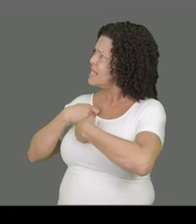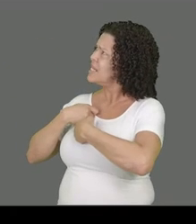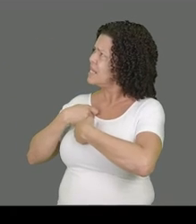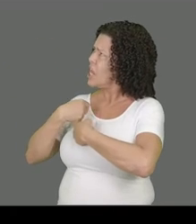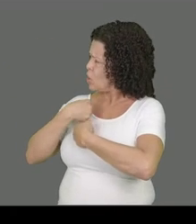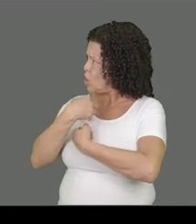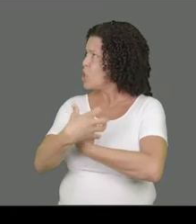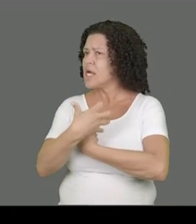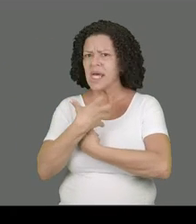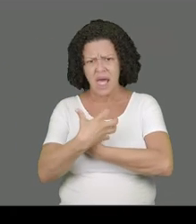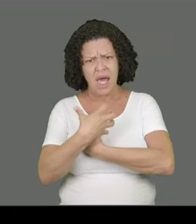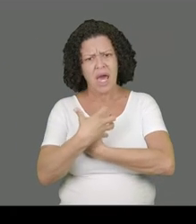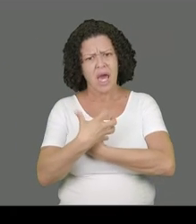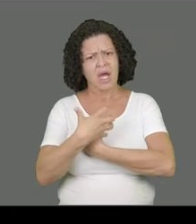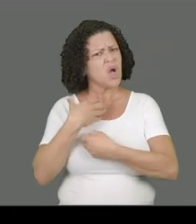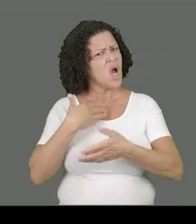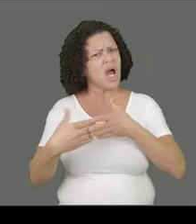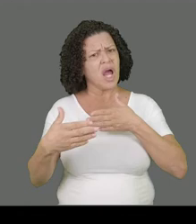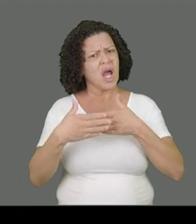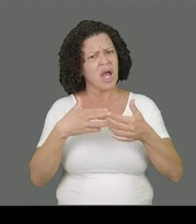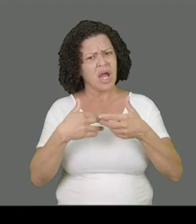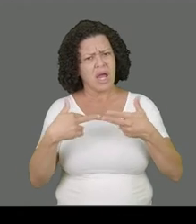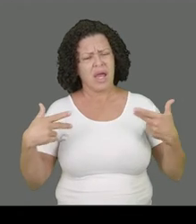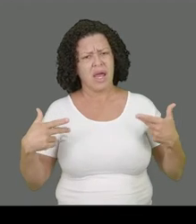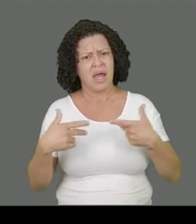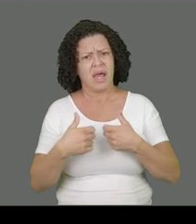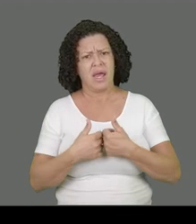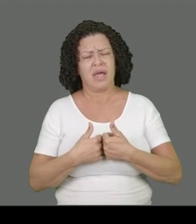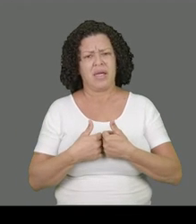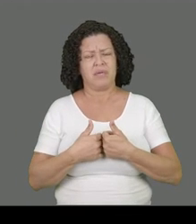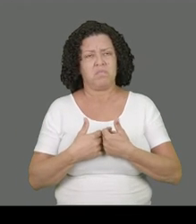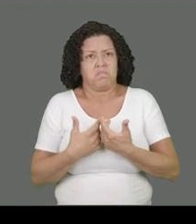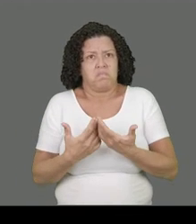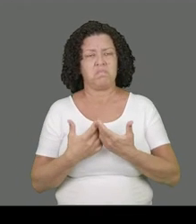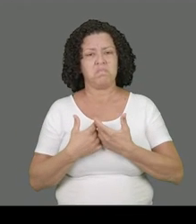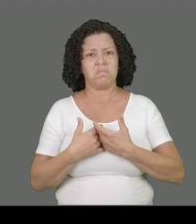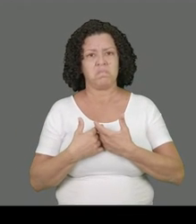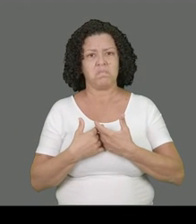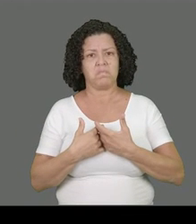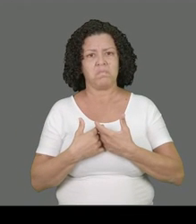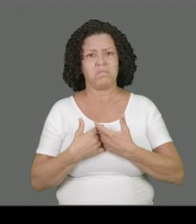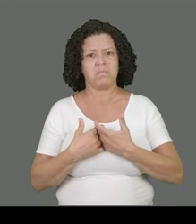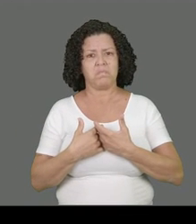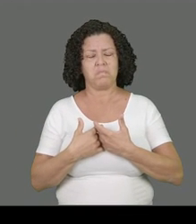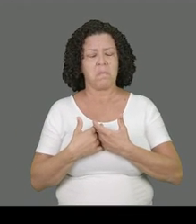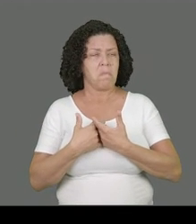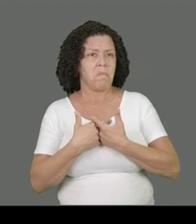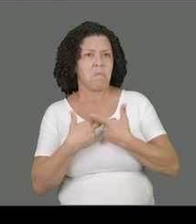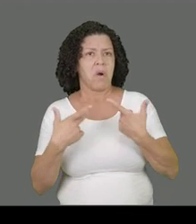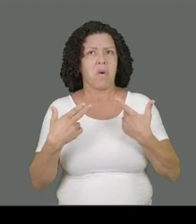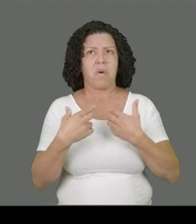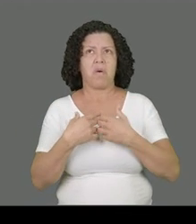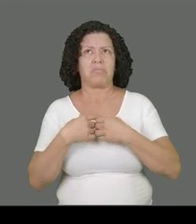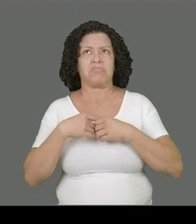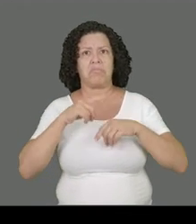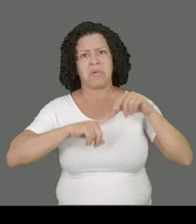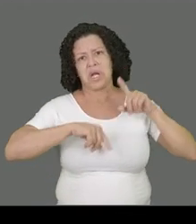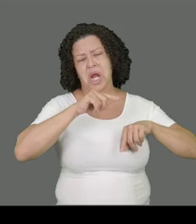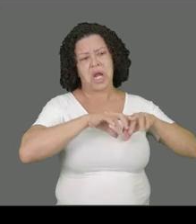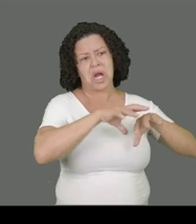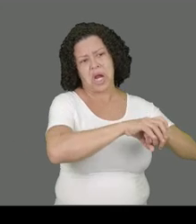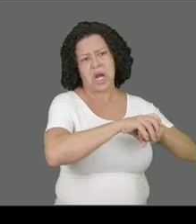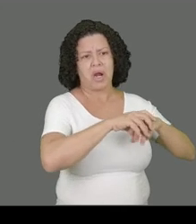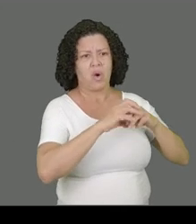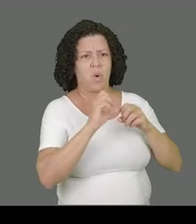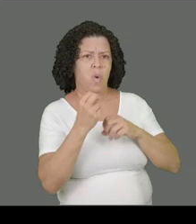me conceda aquilo que eu quero, seja o que for. Seja o que for, seja algo de